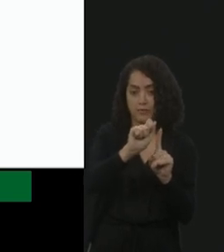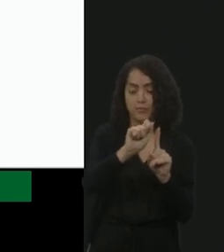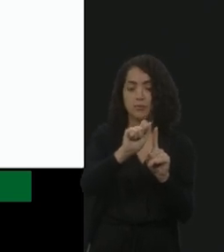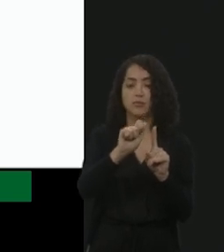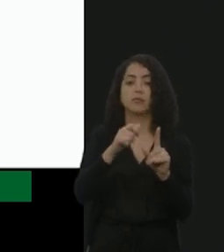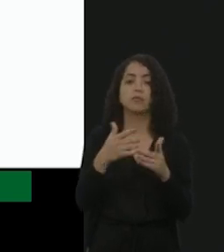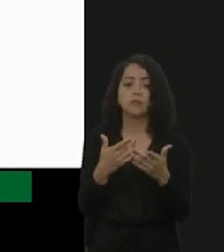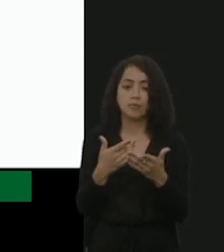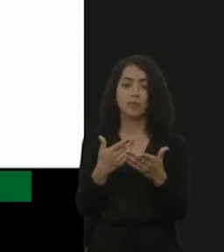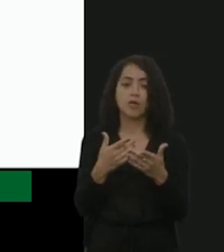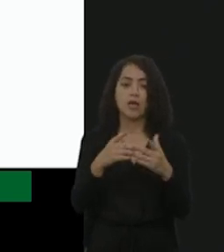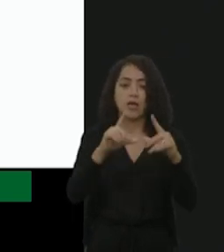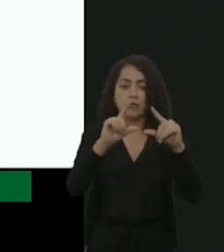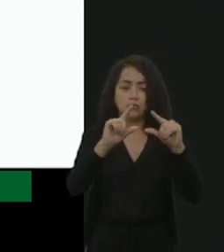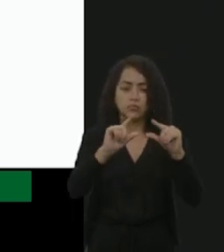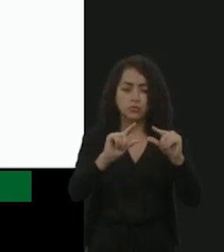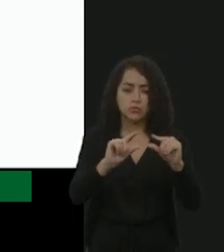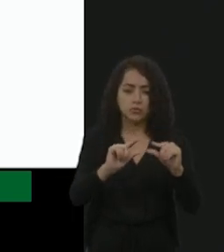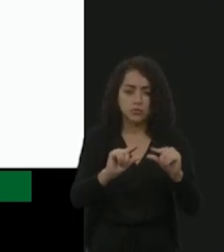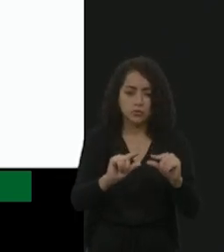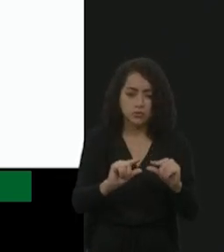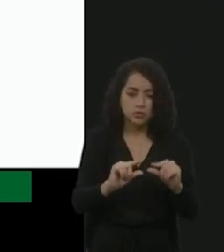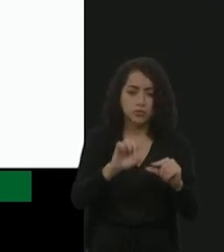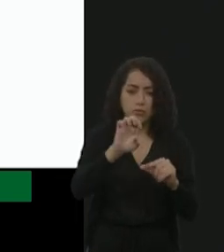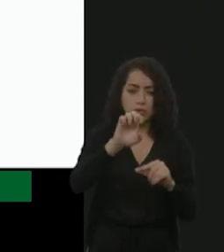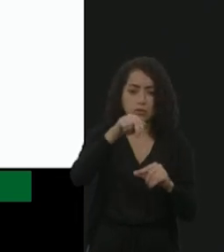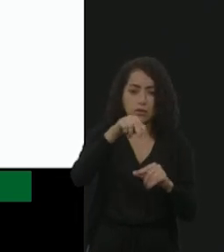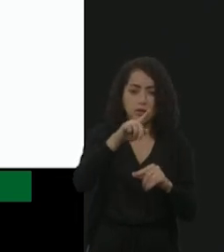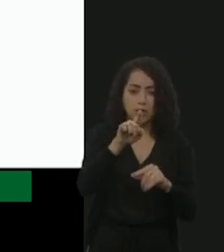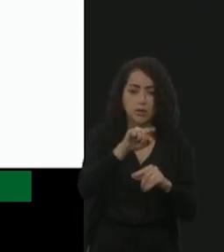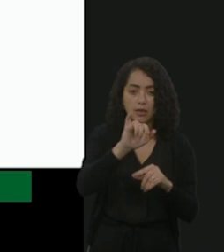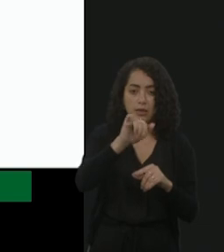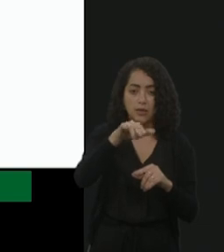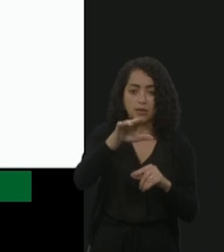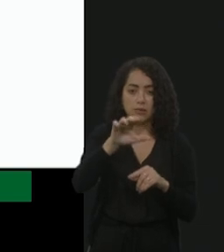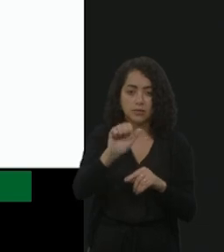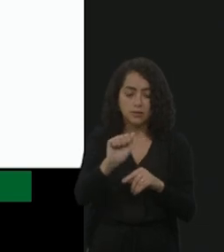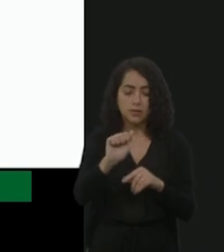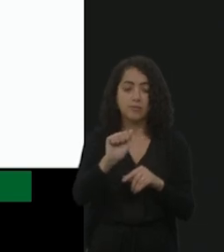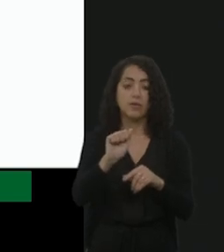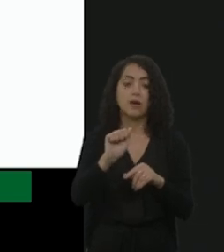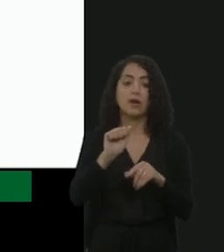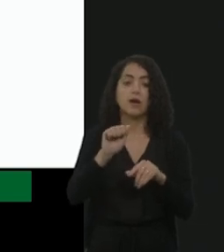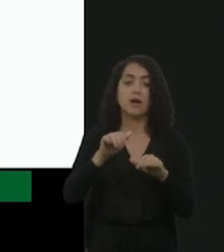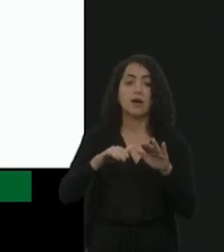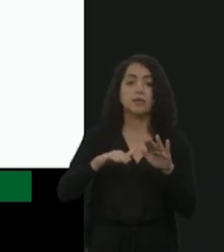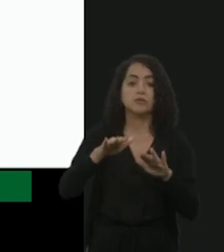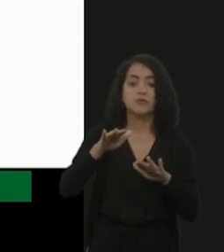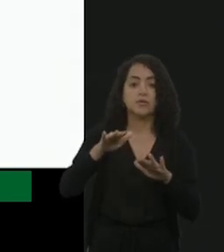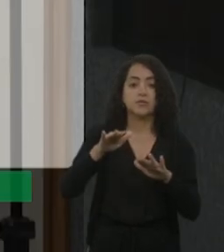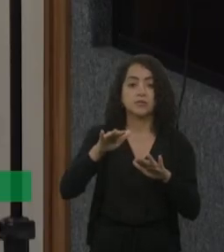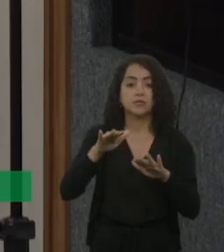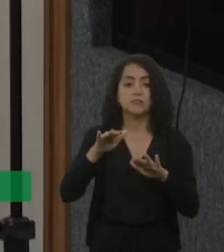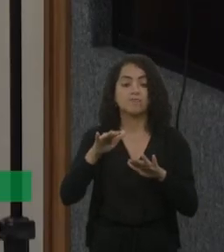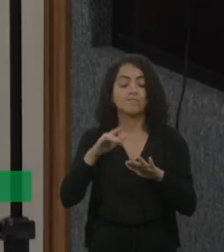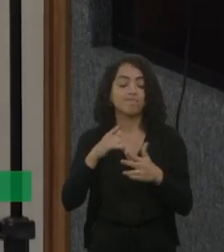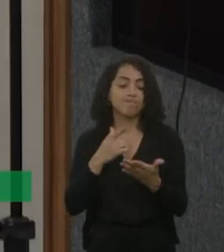atividade muito baixa da enzima. Então, se eu tiver... Geralmente, os erros inatos, você consegue